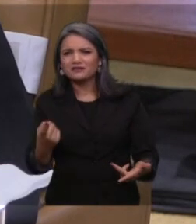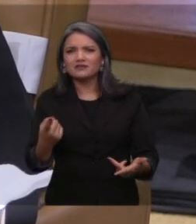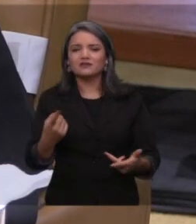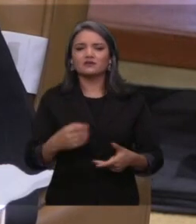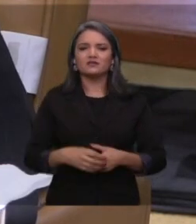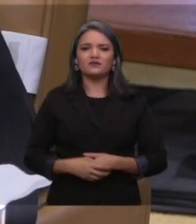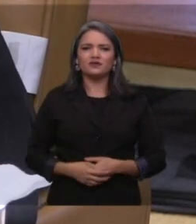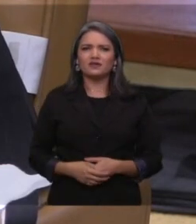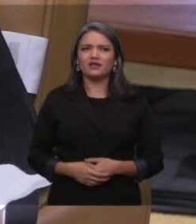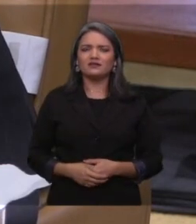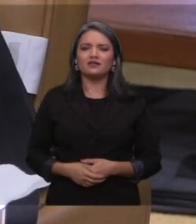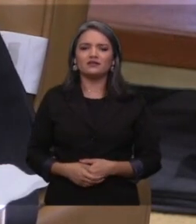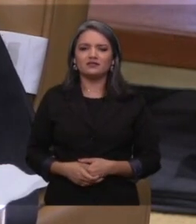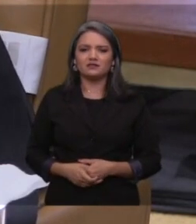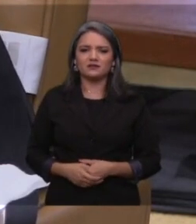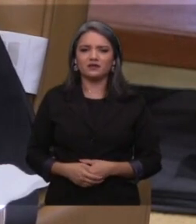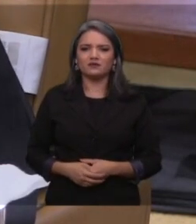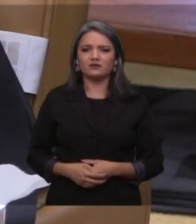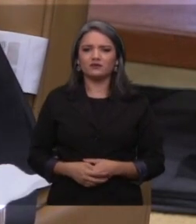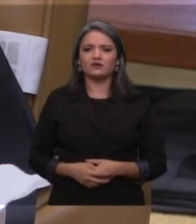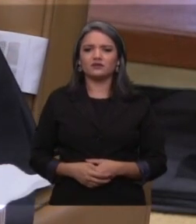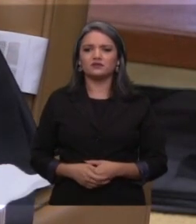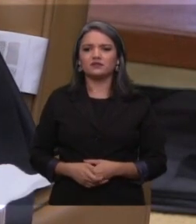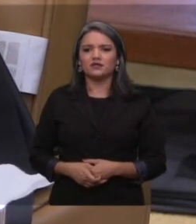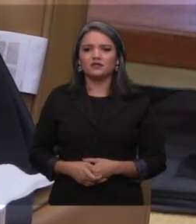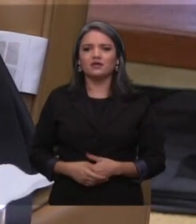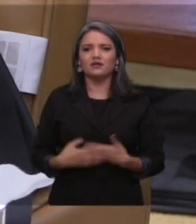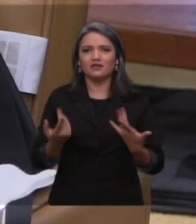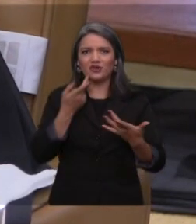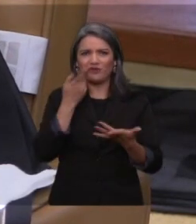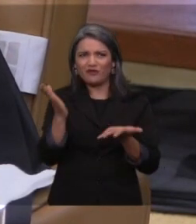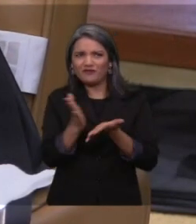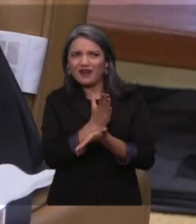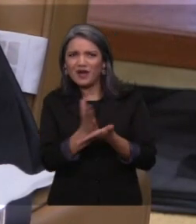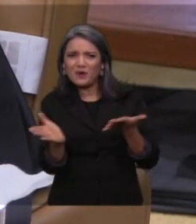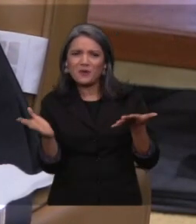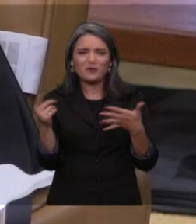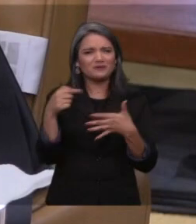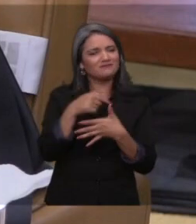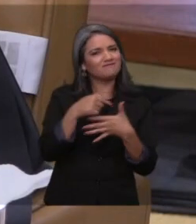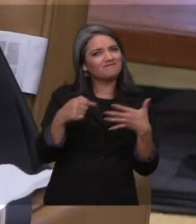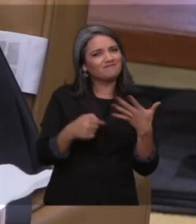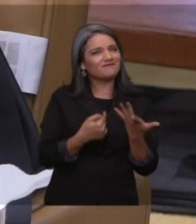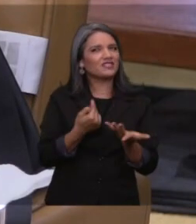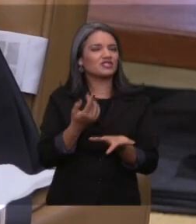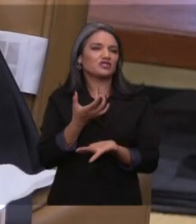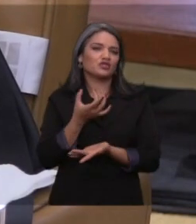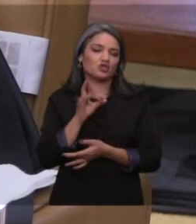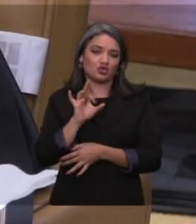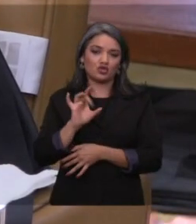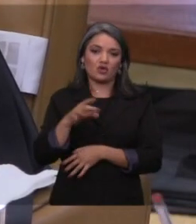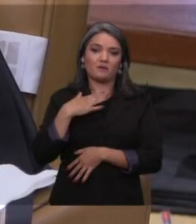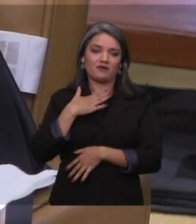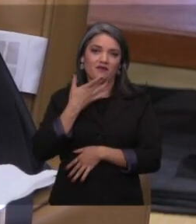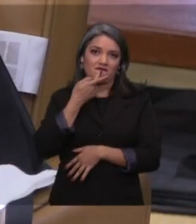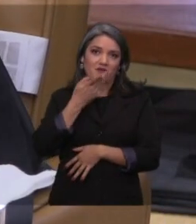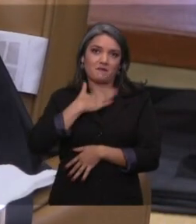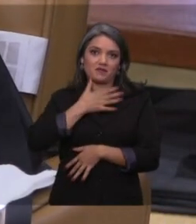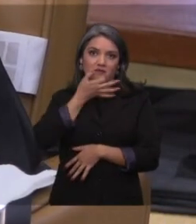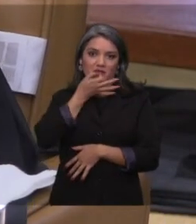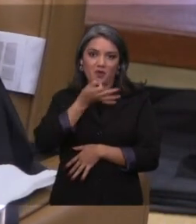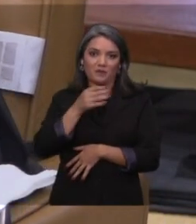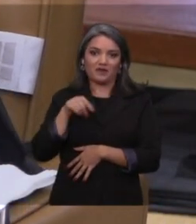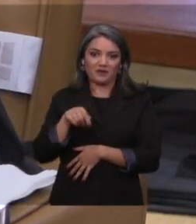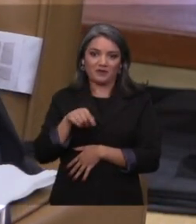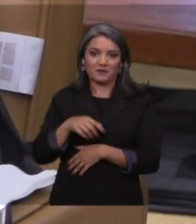referir, obviamente, a alguns deles, apenas para ilustrar a posição que trago à colação.